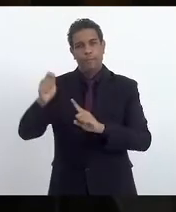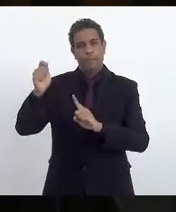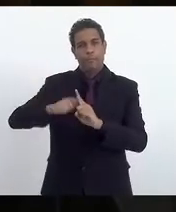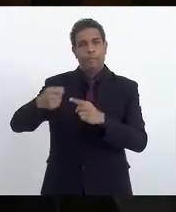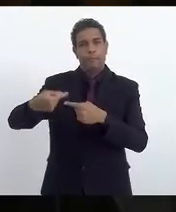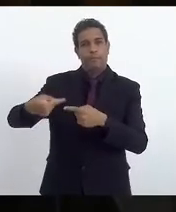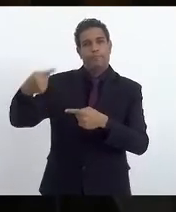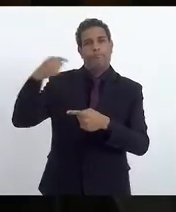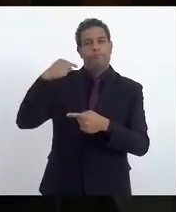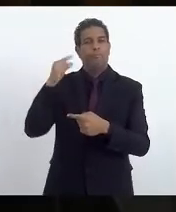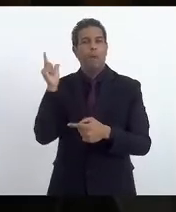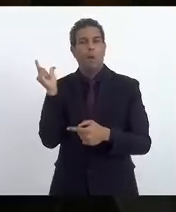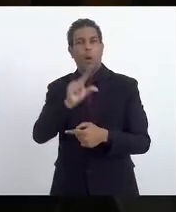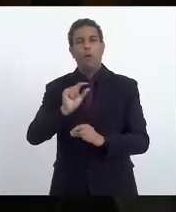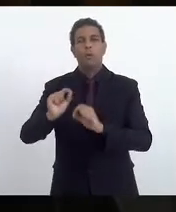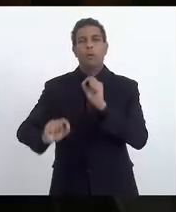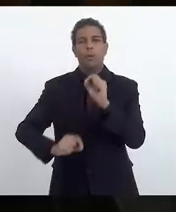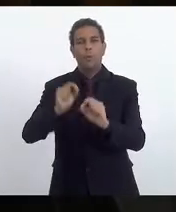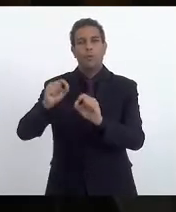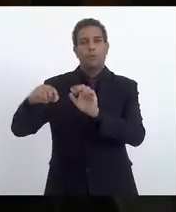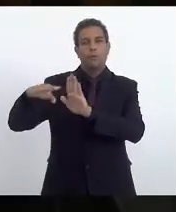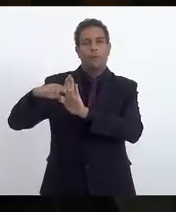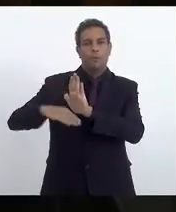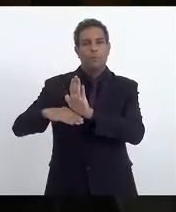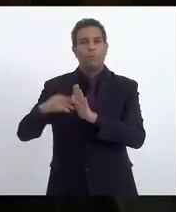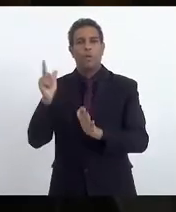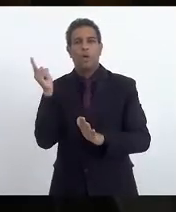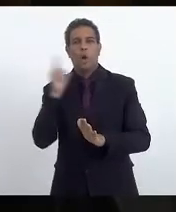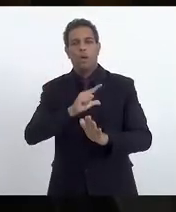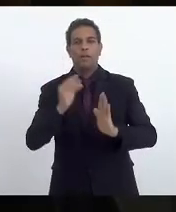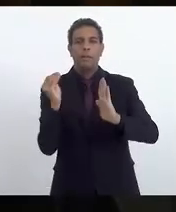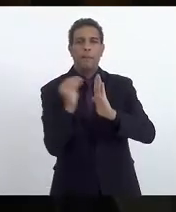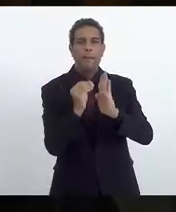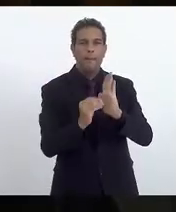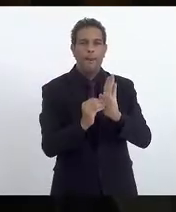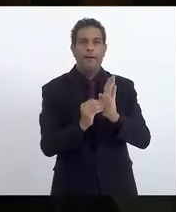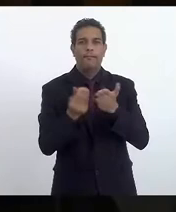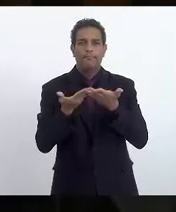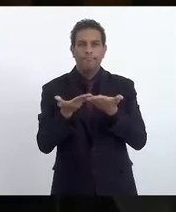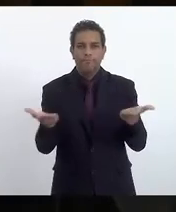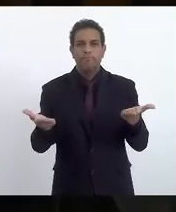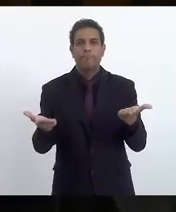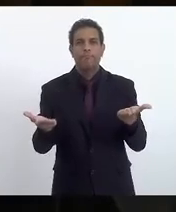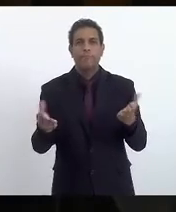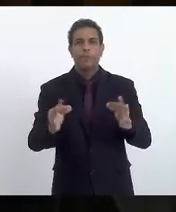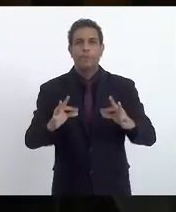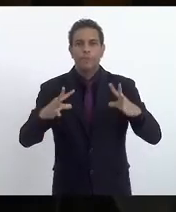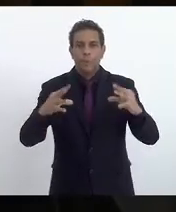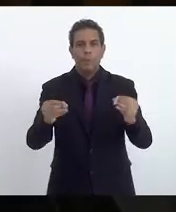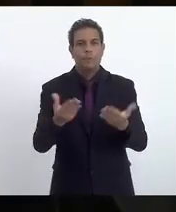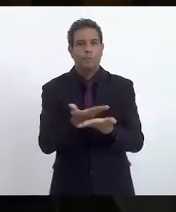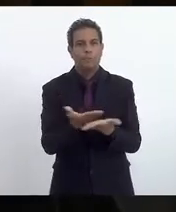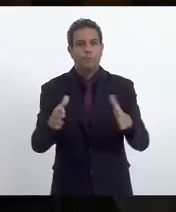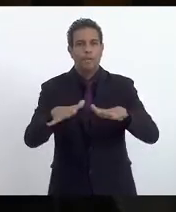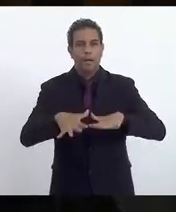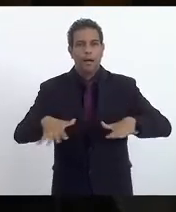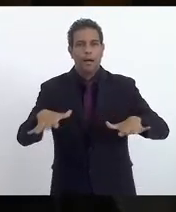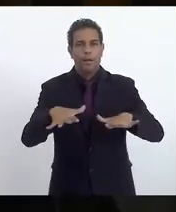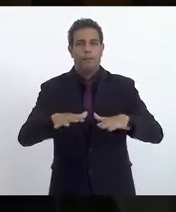mês passado o plano foi implantado para os ativos